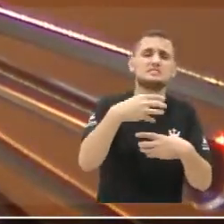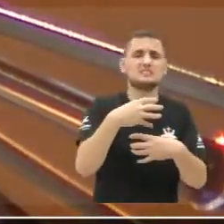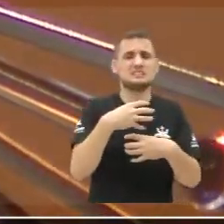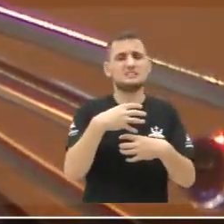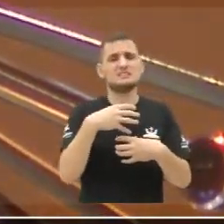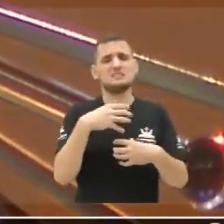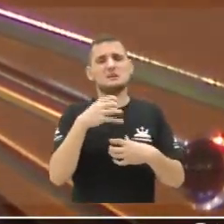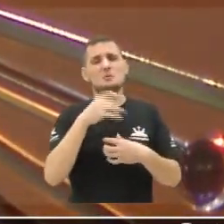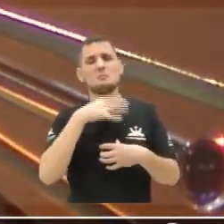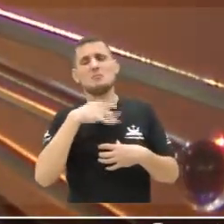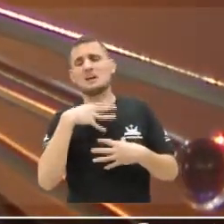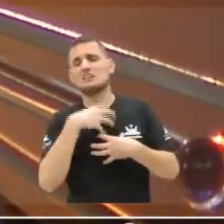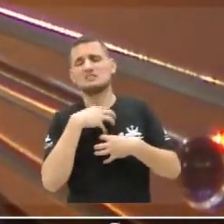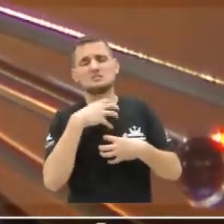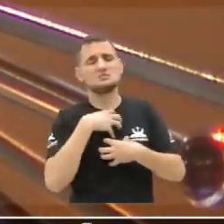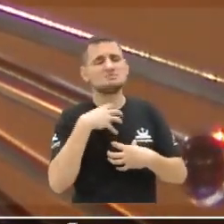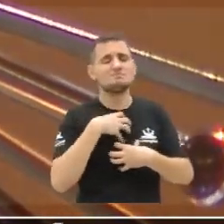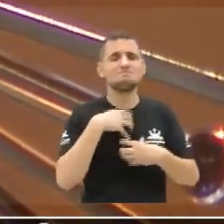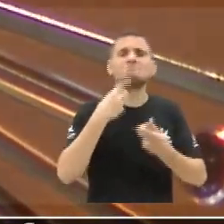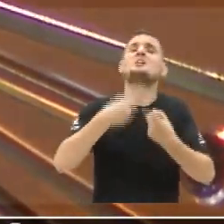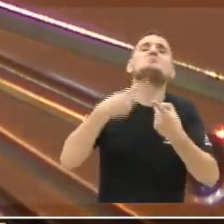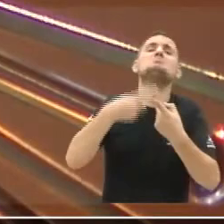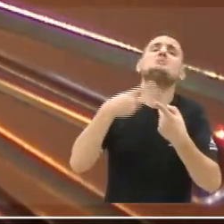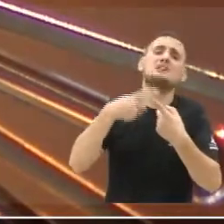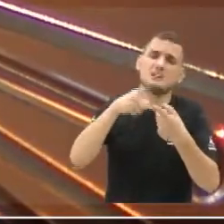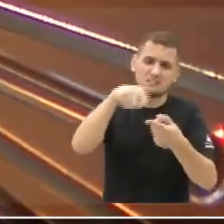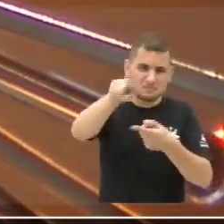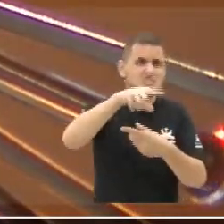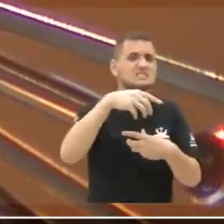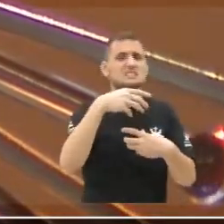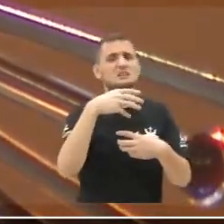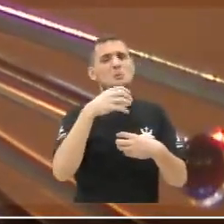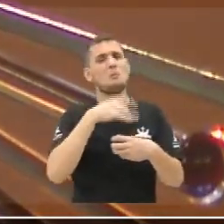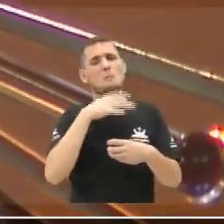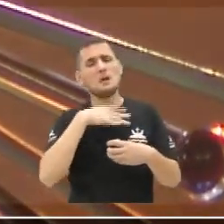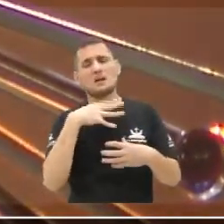porque tendes medo.